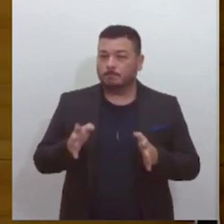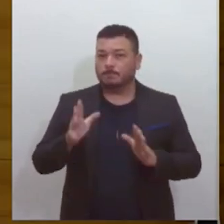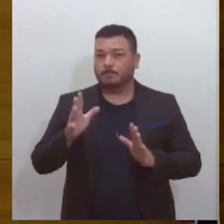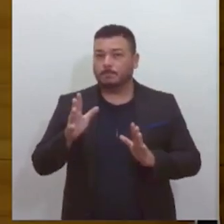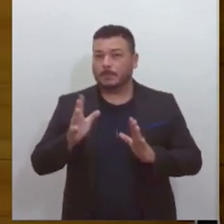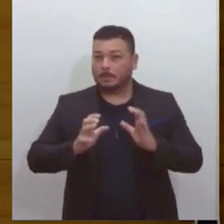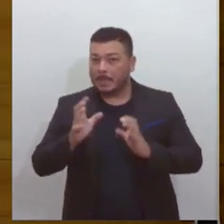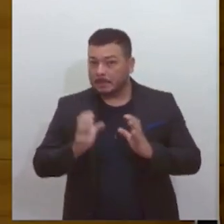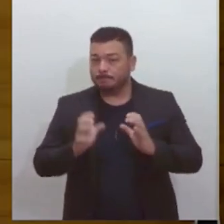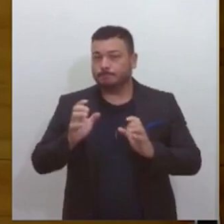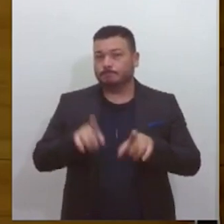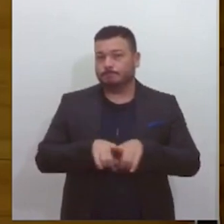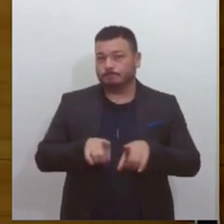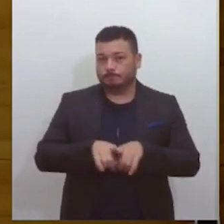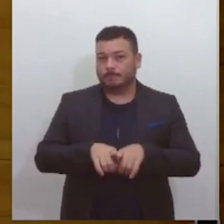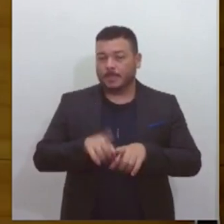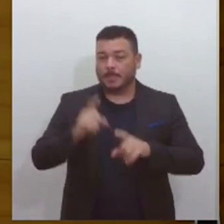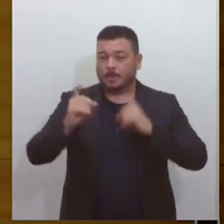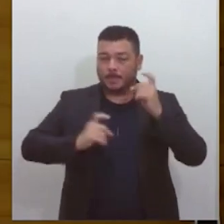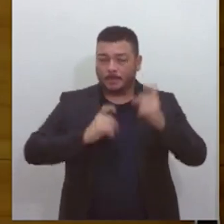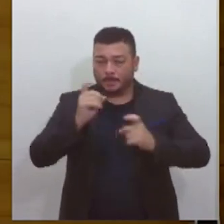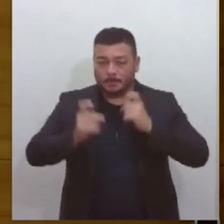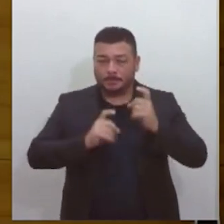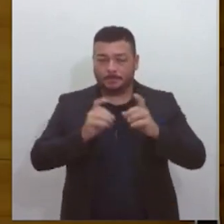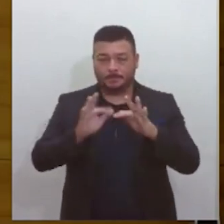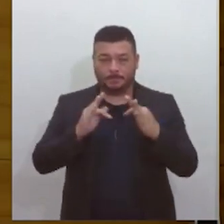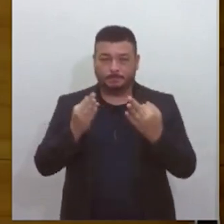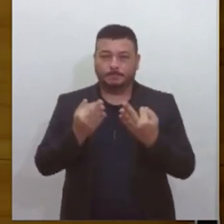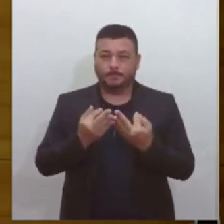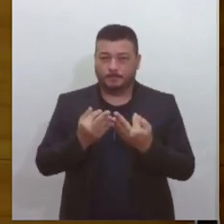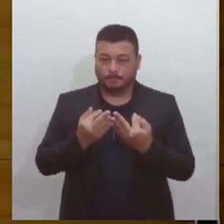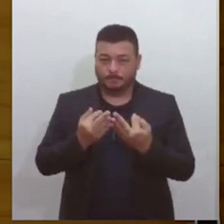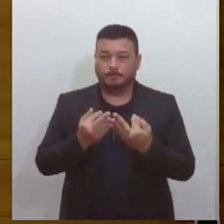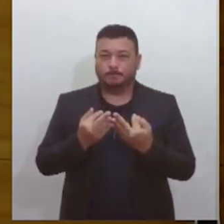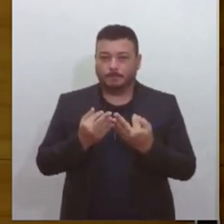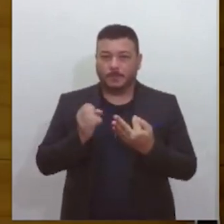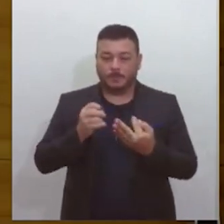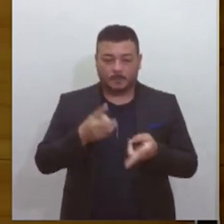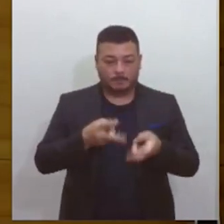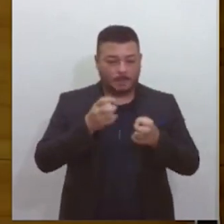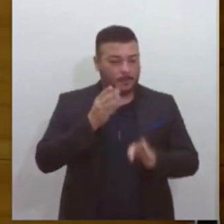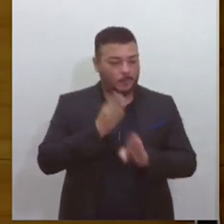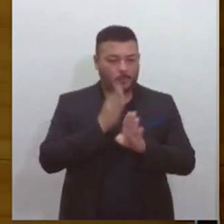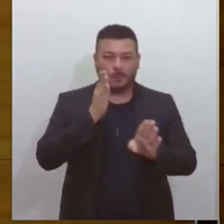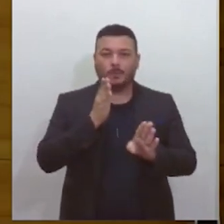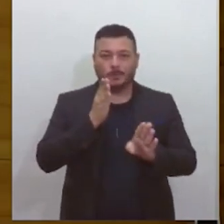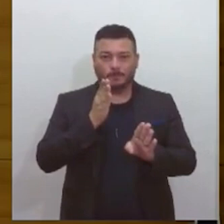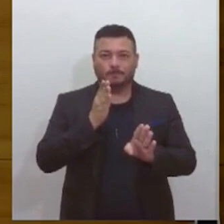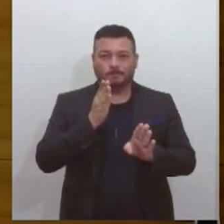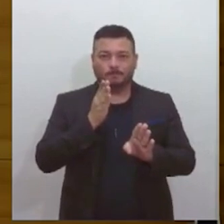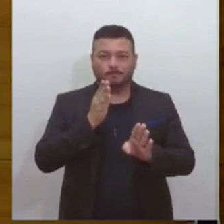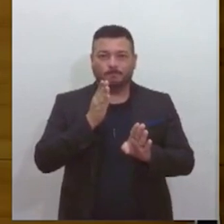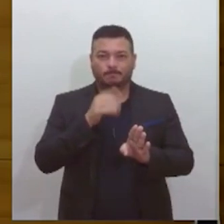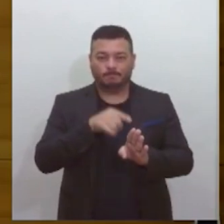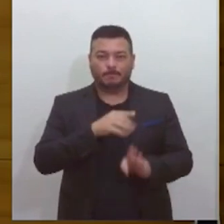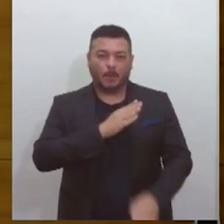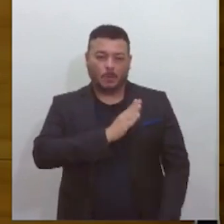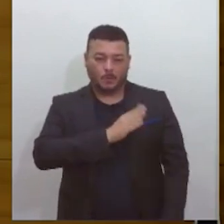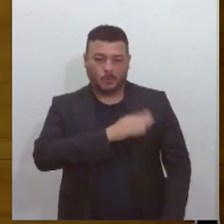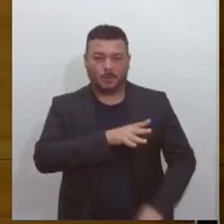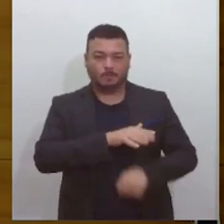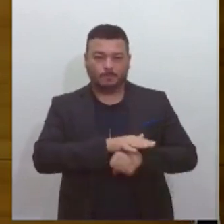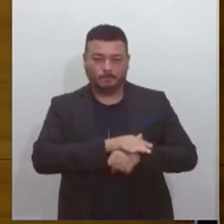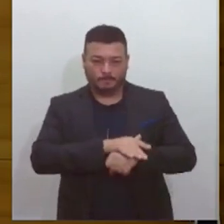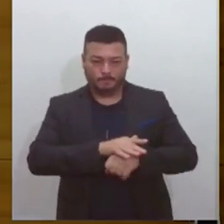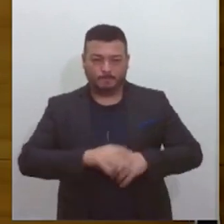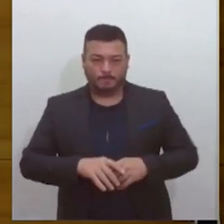parte dos pais quando se depara com um diagnóstico positivo para algum tipo de doença.